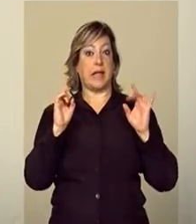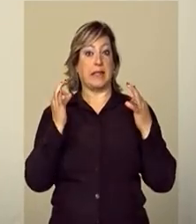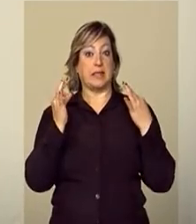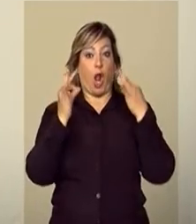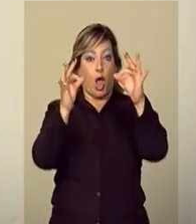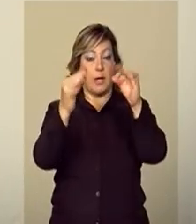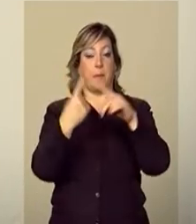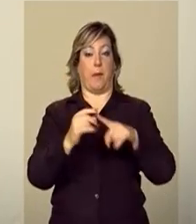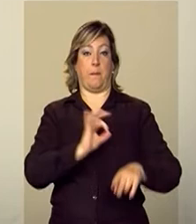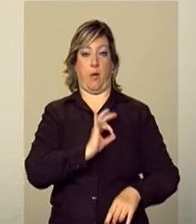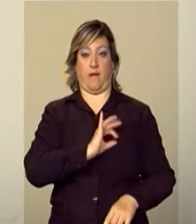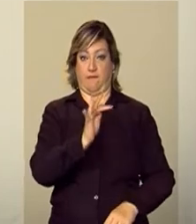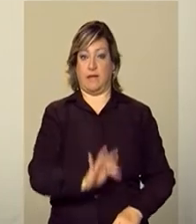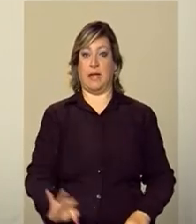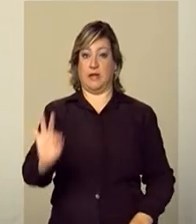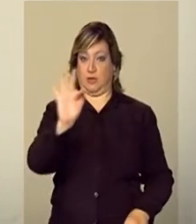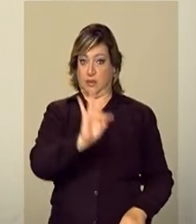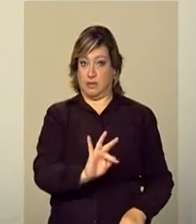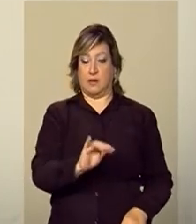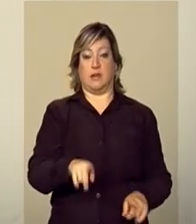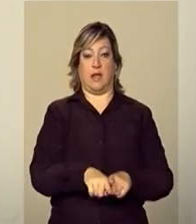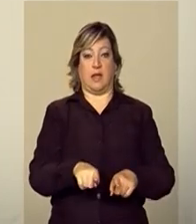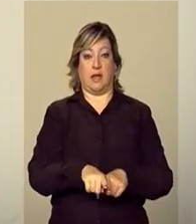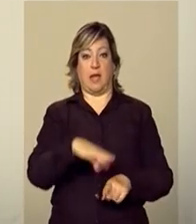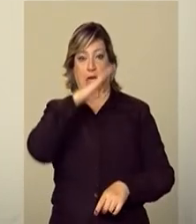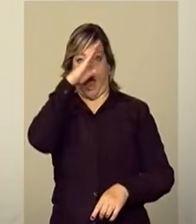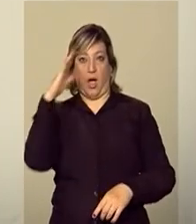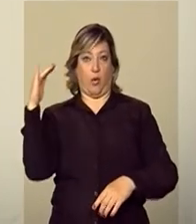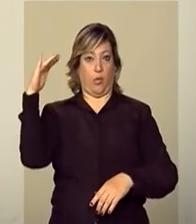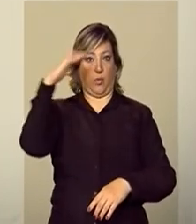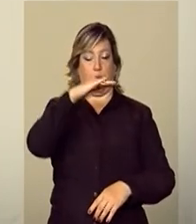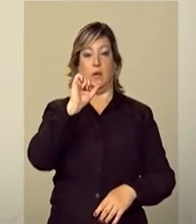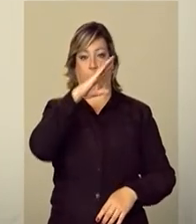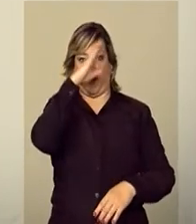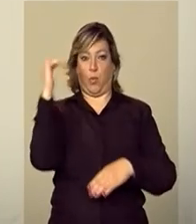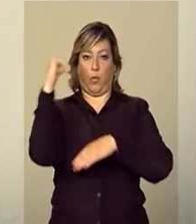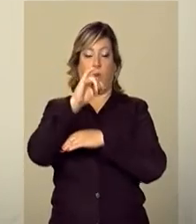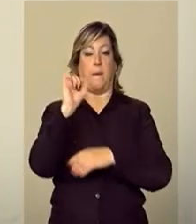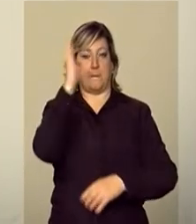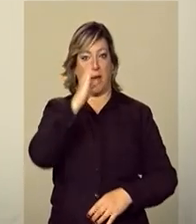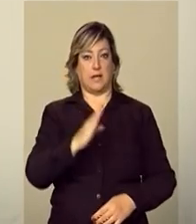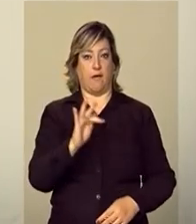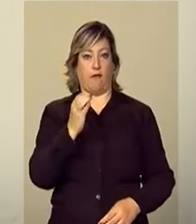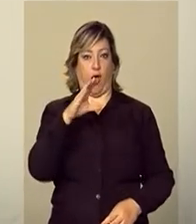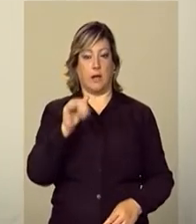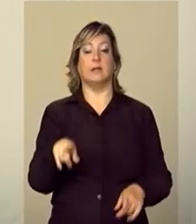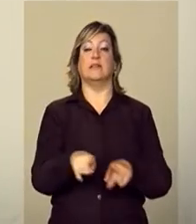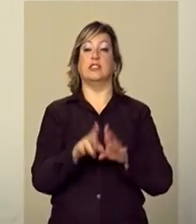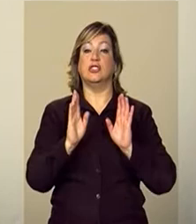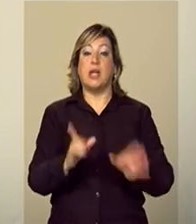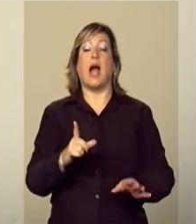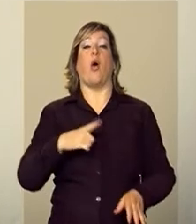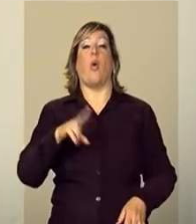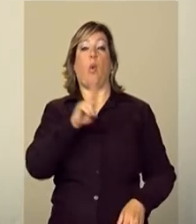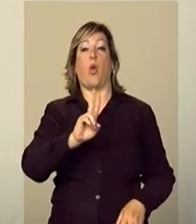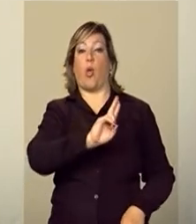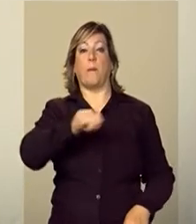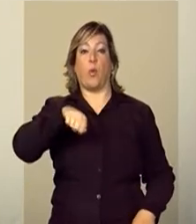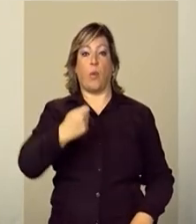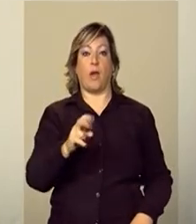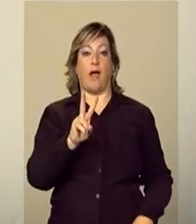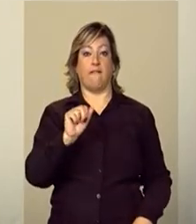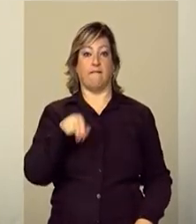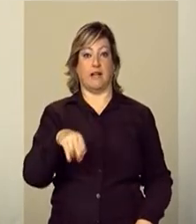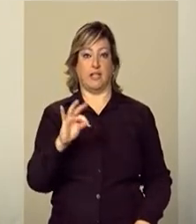da polícia federal EA Força Aérea Brasileira por exemplo já estão usando os veículos Aéreos não tripulados os chamados